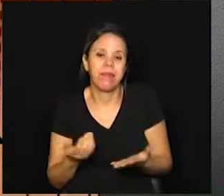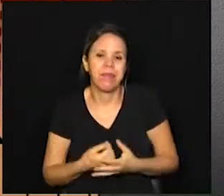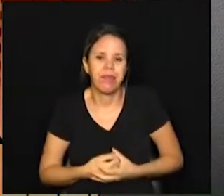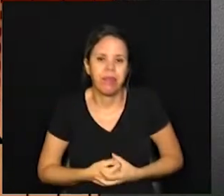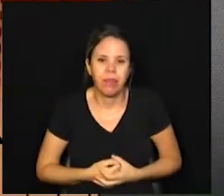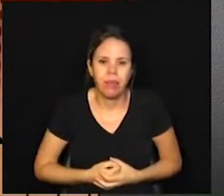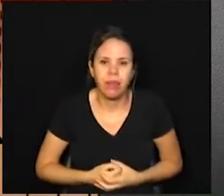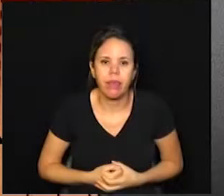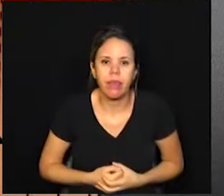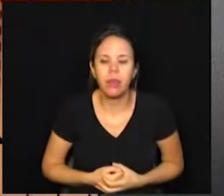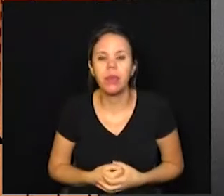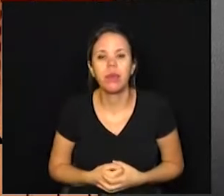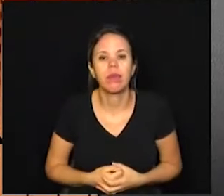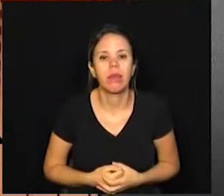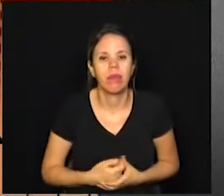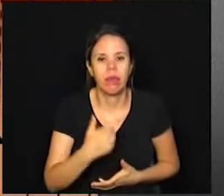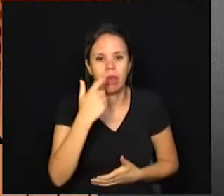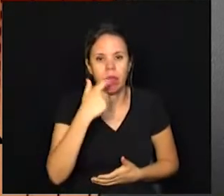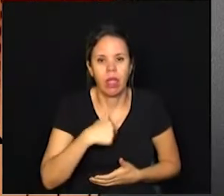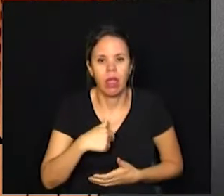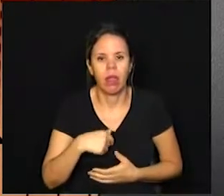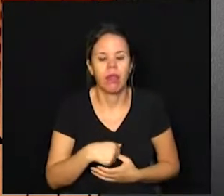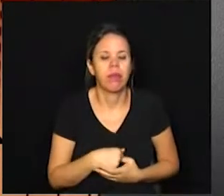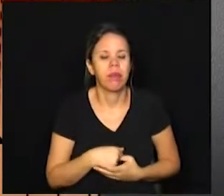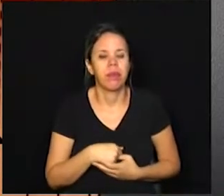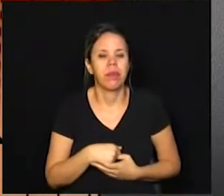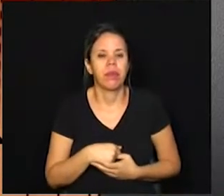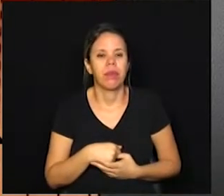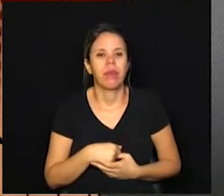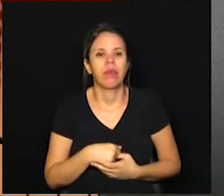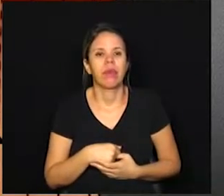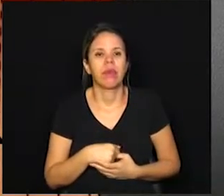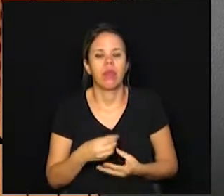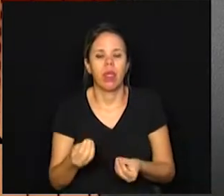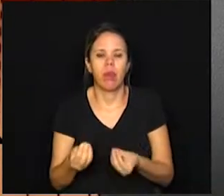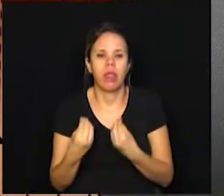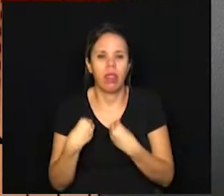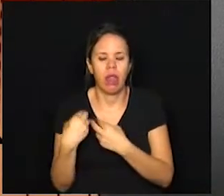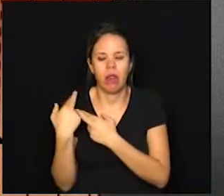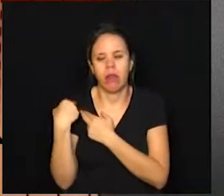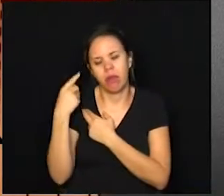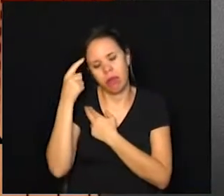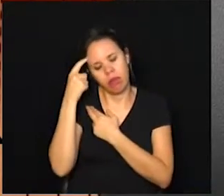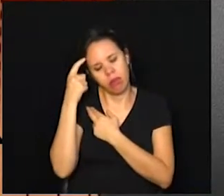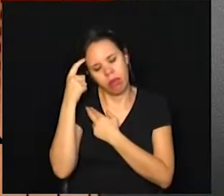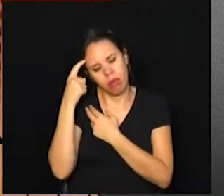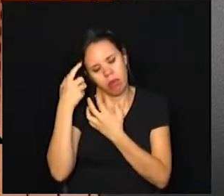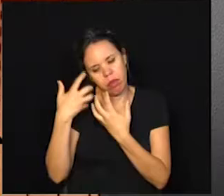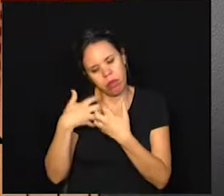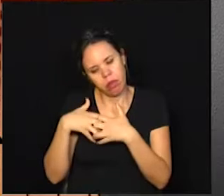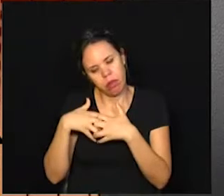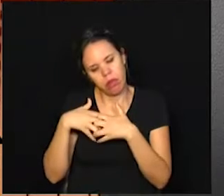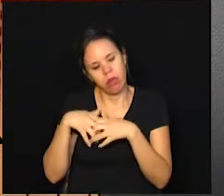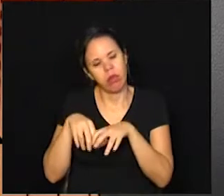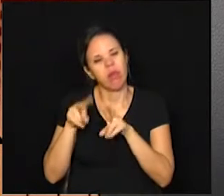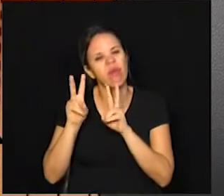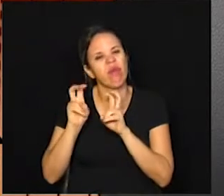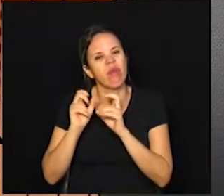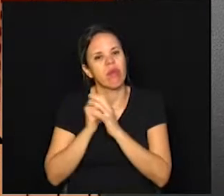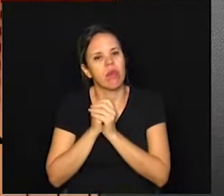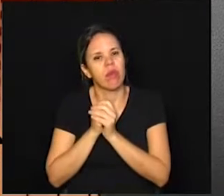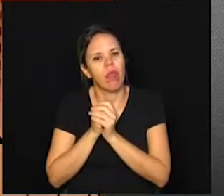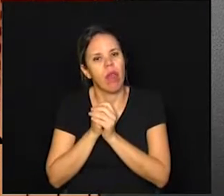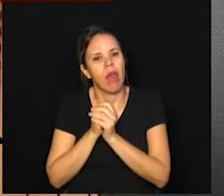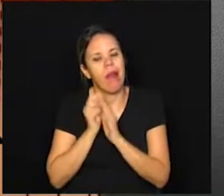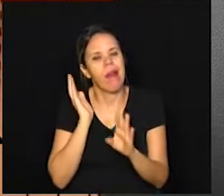Bom, quando eu recebi essa incumbência de pensarmos sobre essa temática, eu